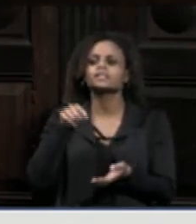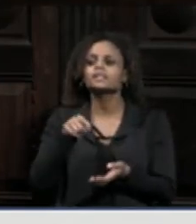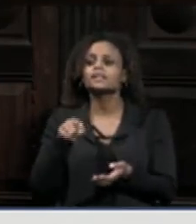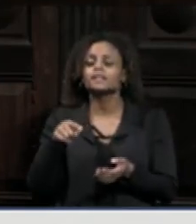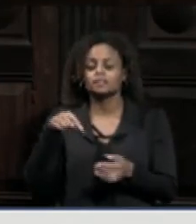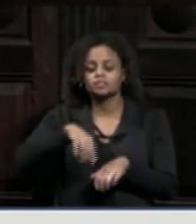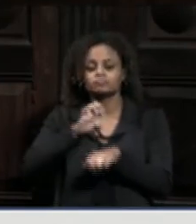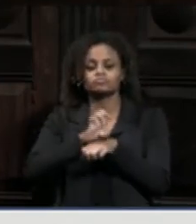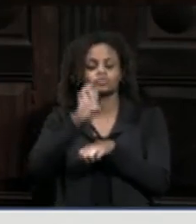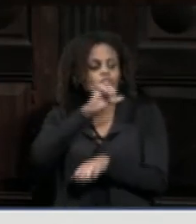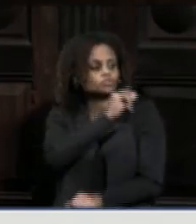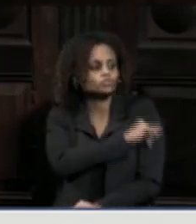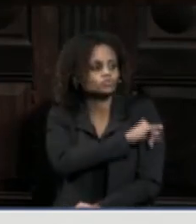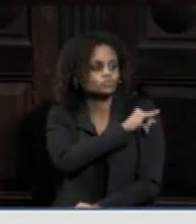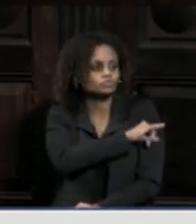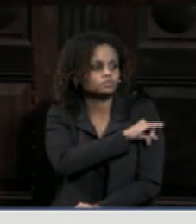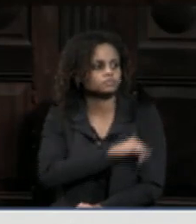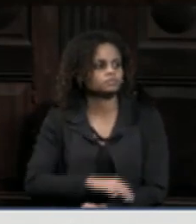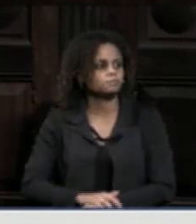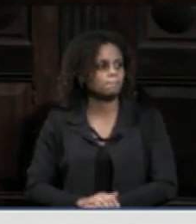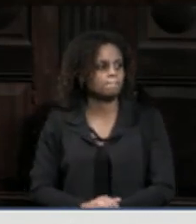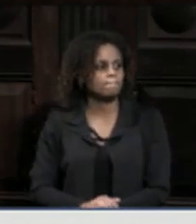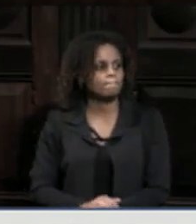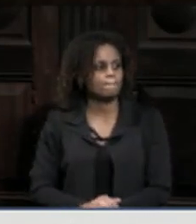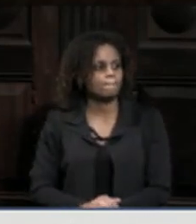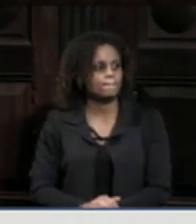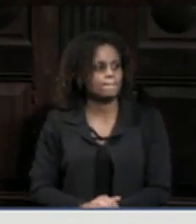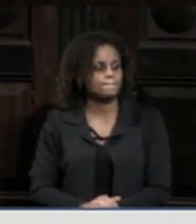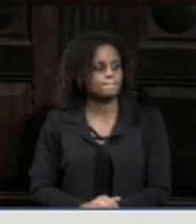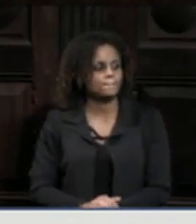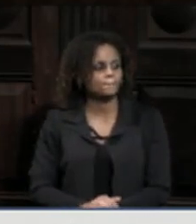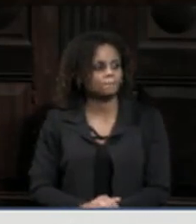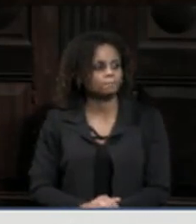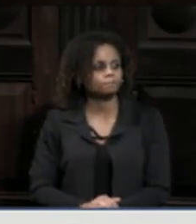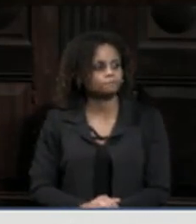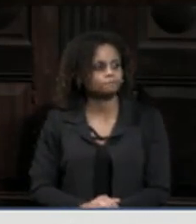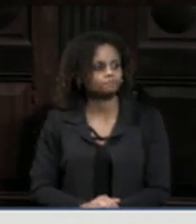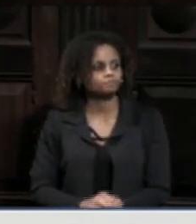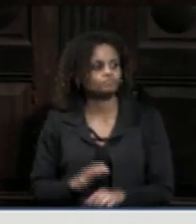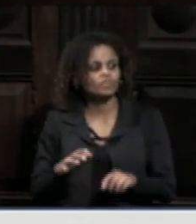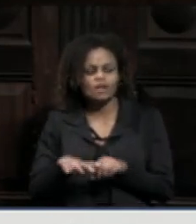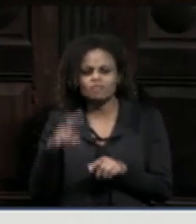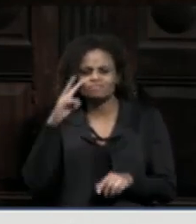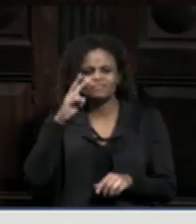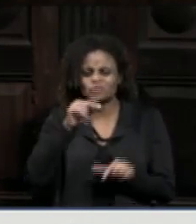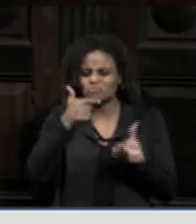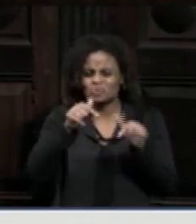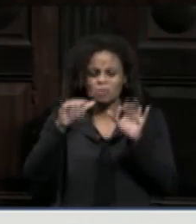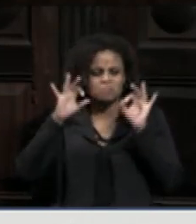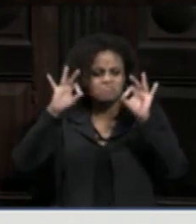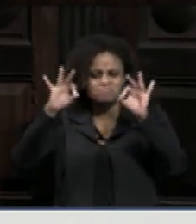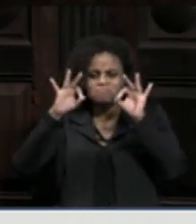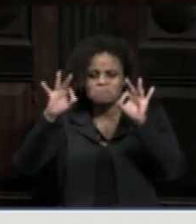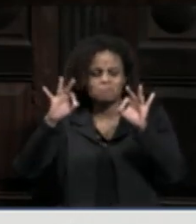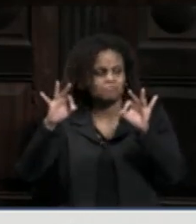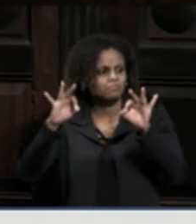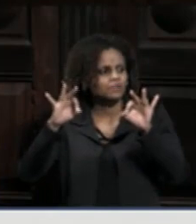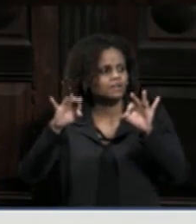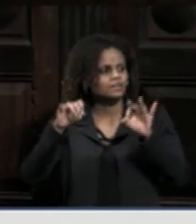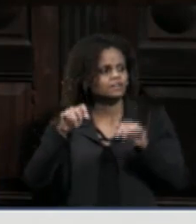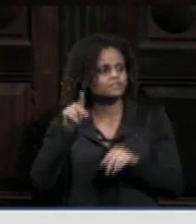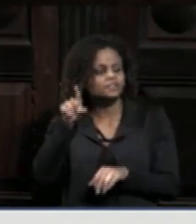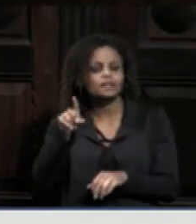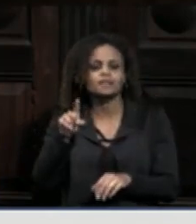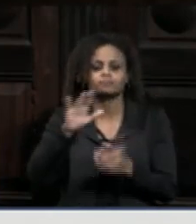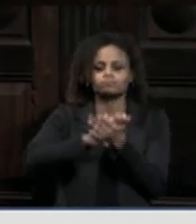Janeiro, particularmente, e aqui vejo o trabalho brilhante, o trabalho necessário e indispensável das